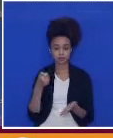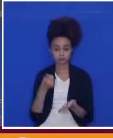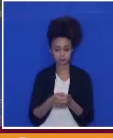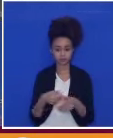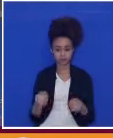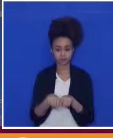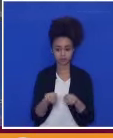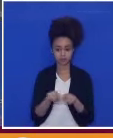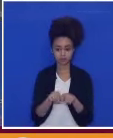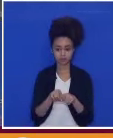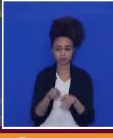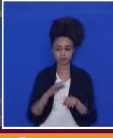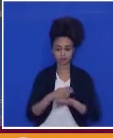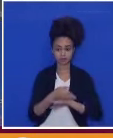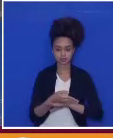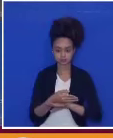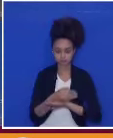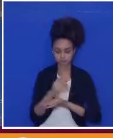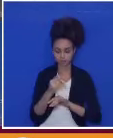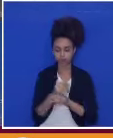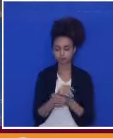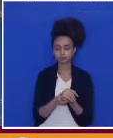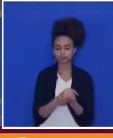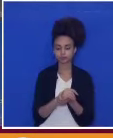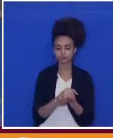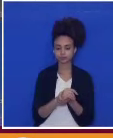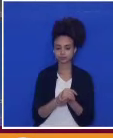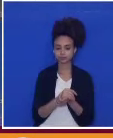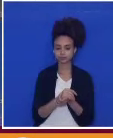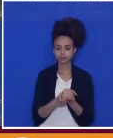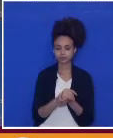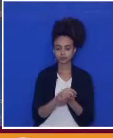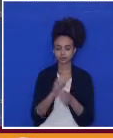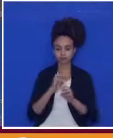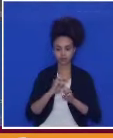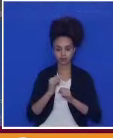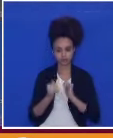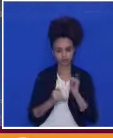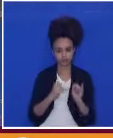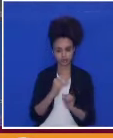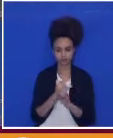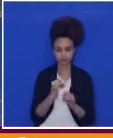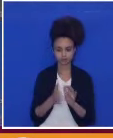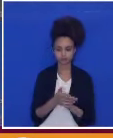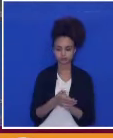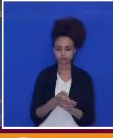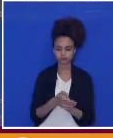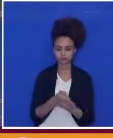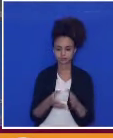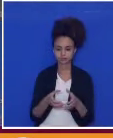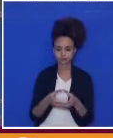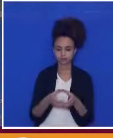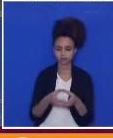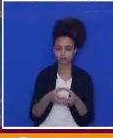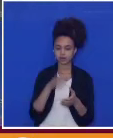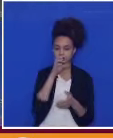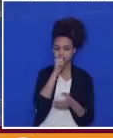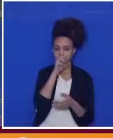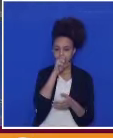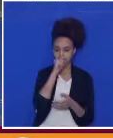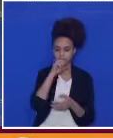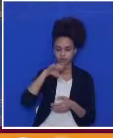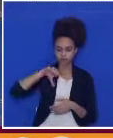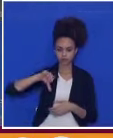canais eletrônicos das Loterias Caixa. Já falo para você. Bola laranja, número 99.